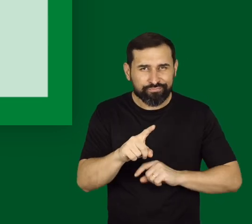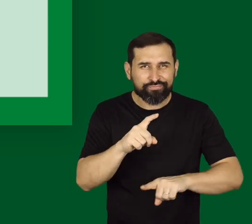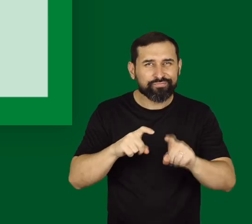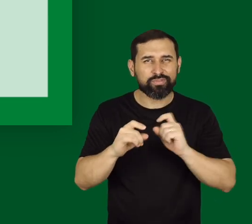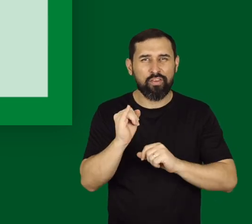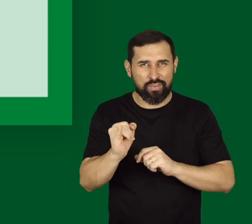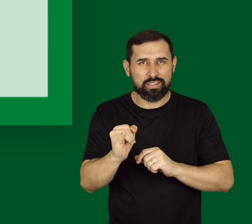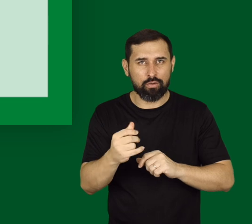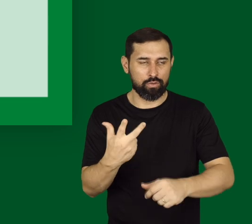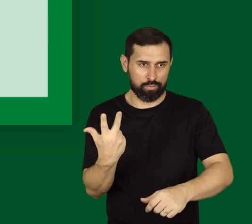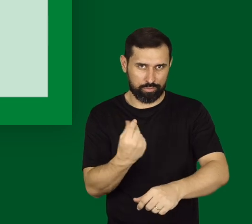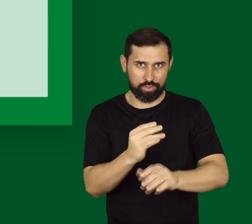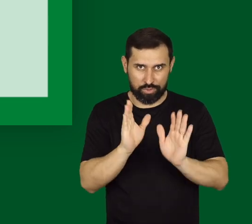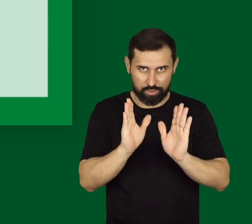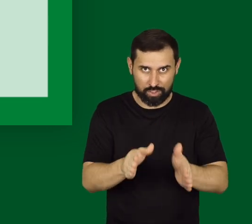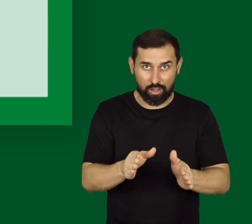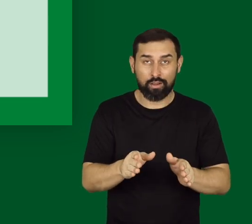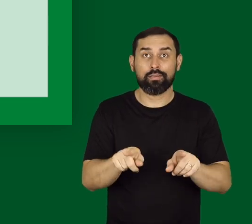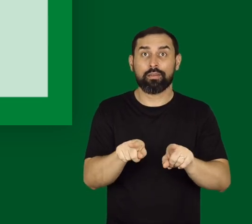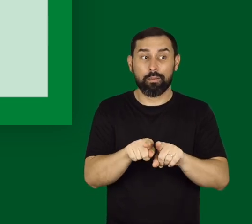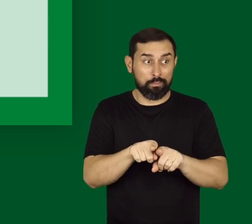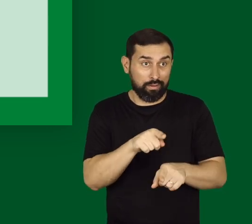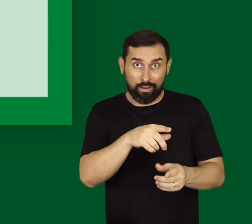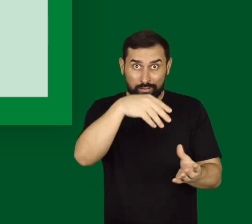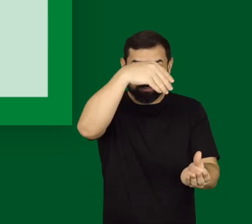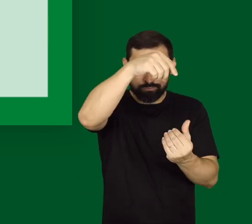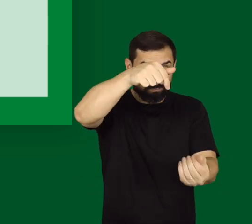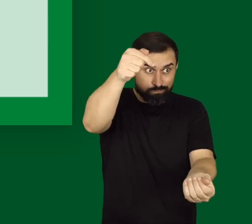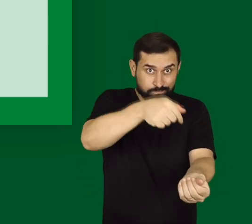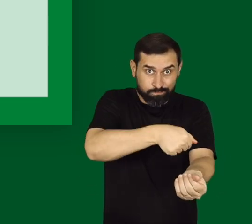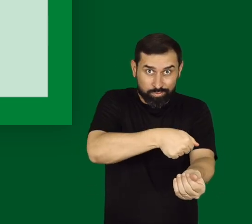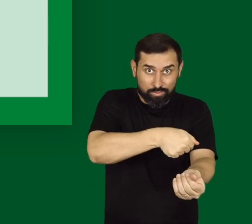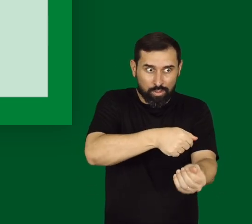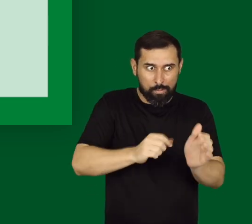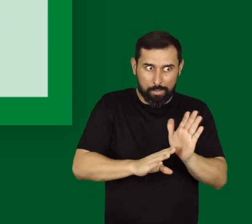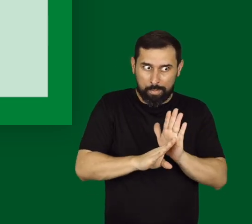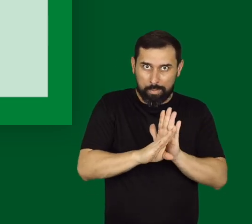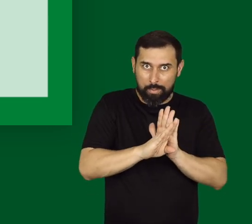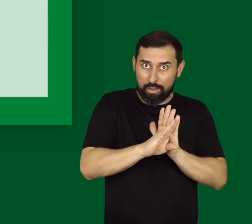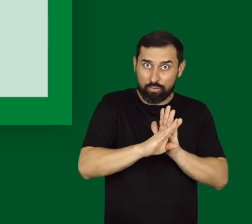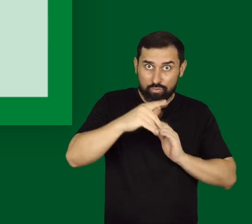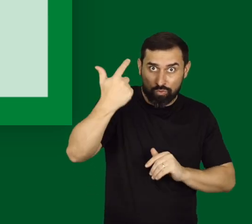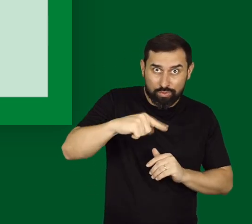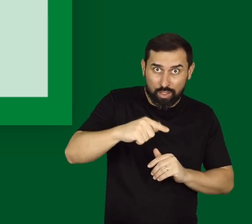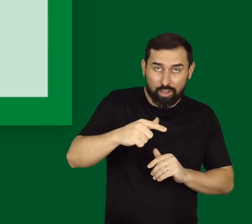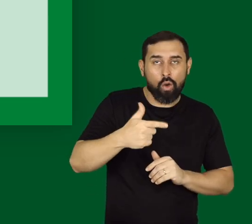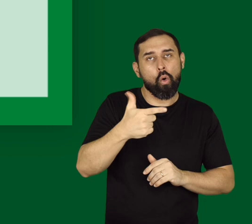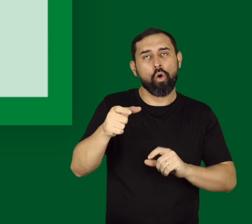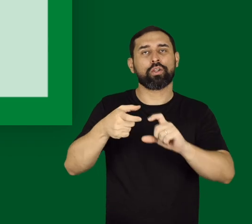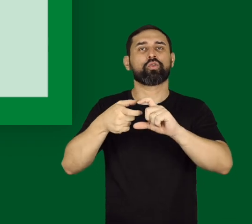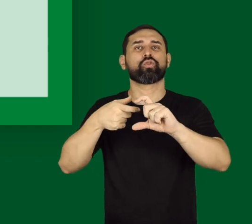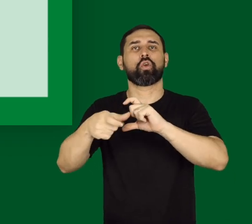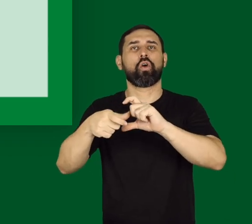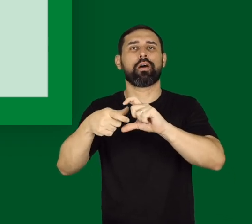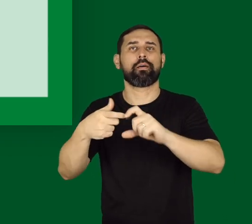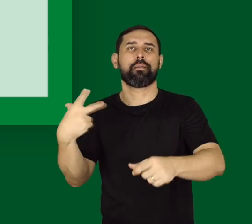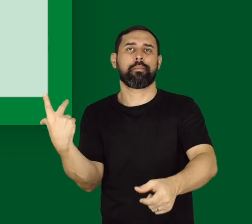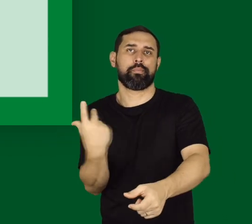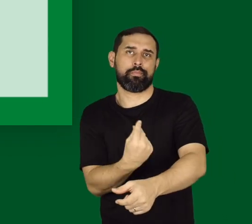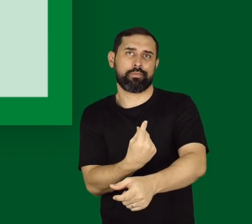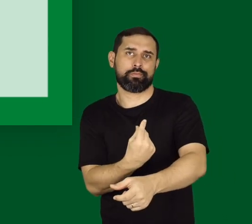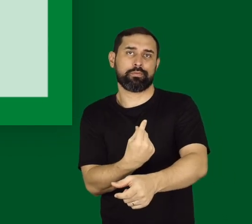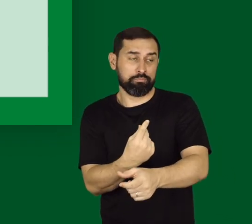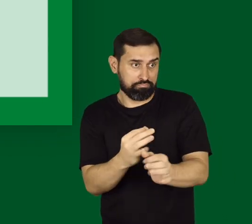fiz a administração do antimicrobiano. Se teve alteração da perfusão, eu fiz líquido. Se não melhorou com líquido, se